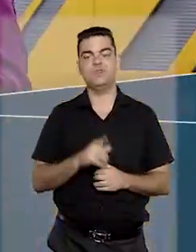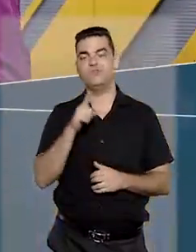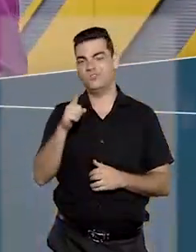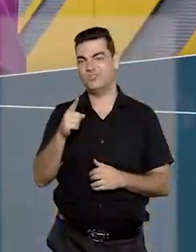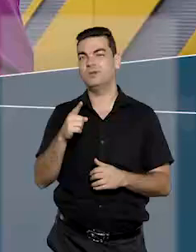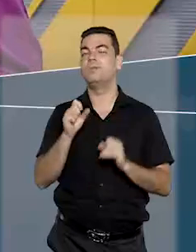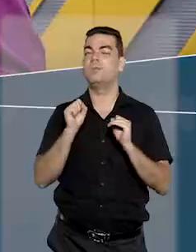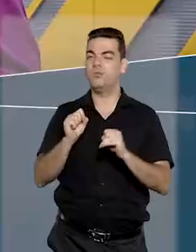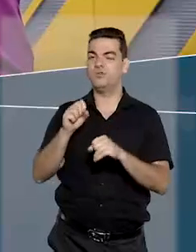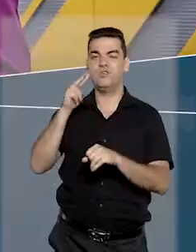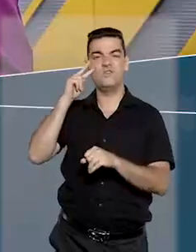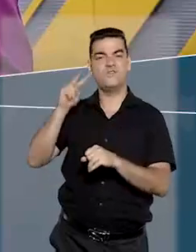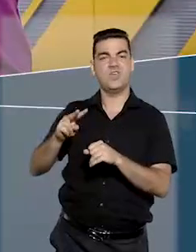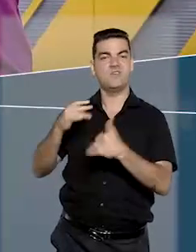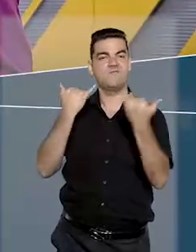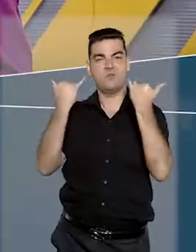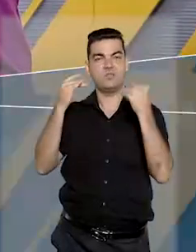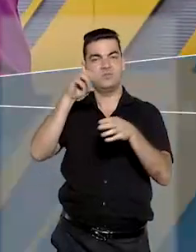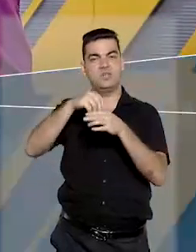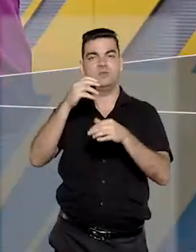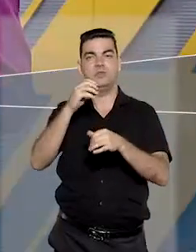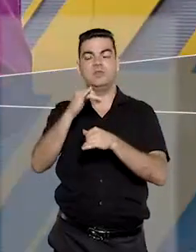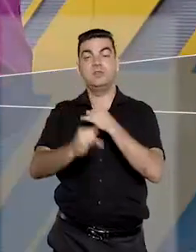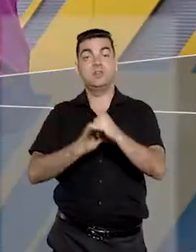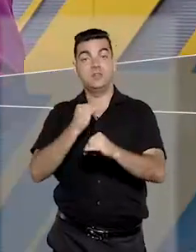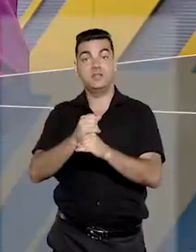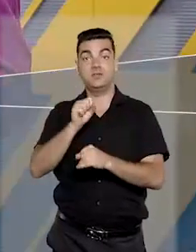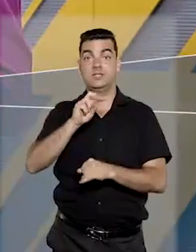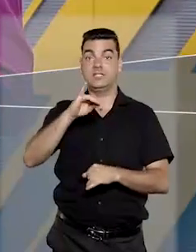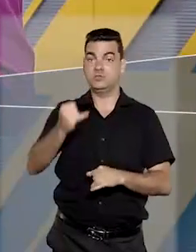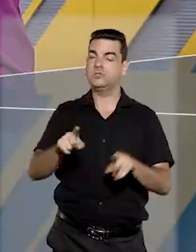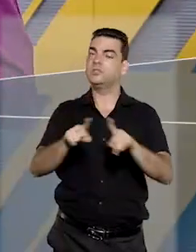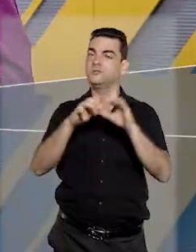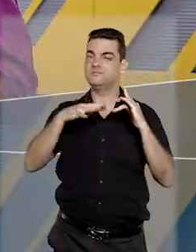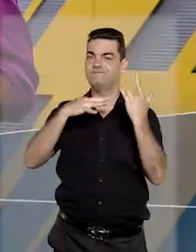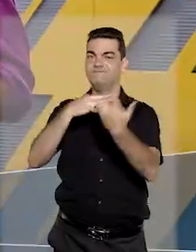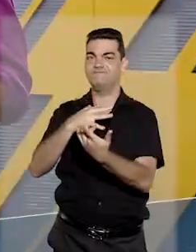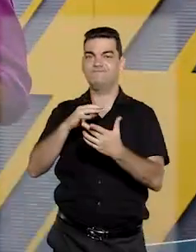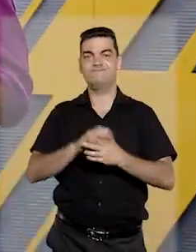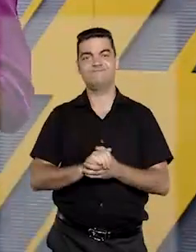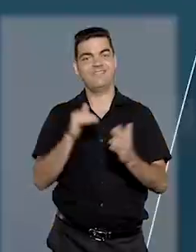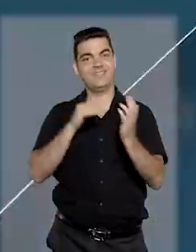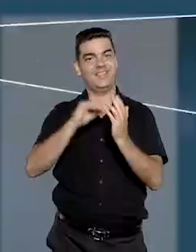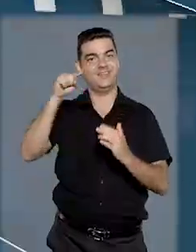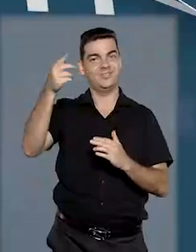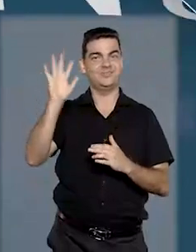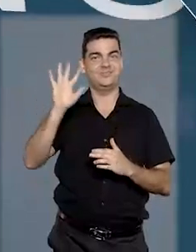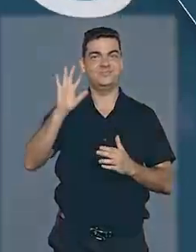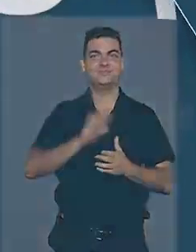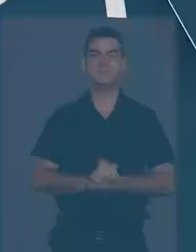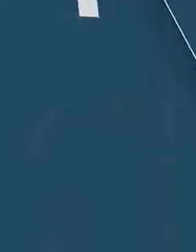confere outras notícias no site do STJ e nas nossas redes sociais. Até a próxima!